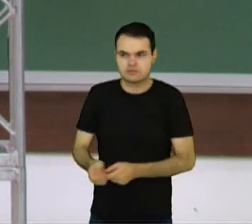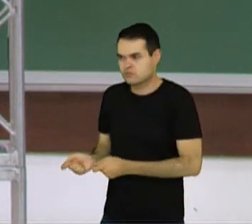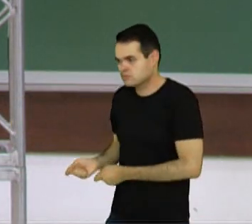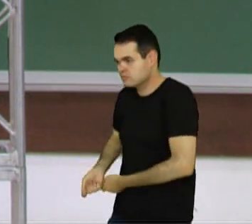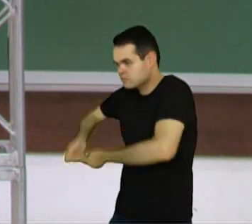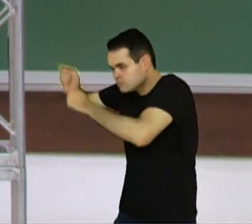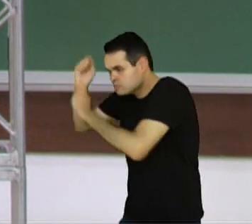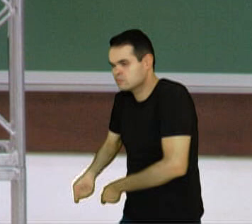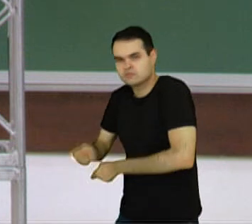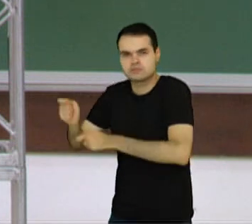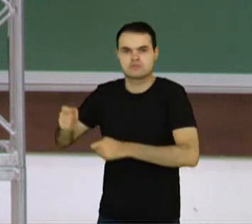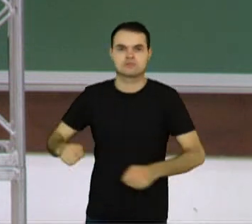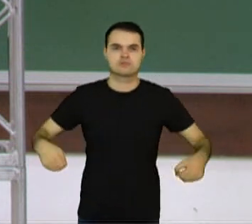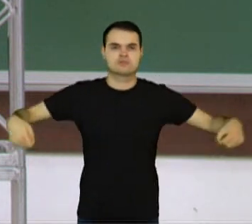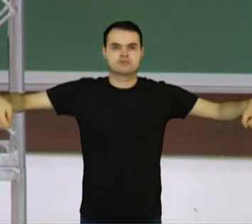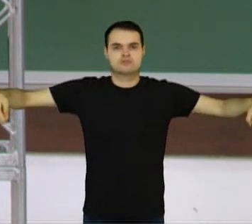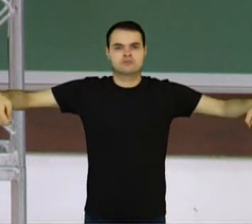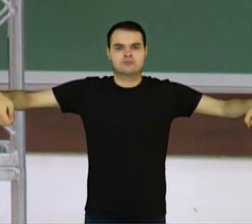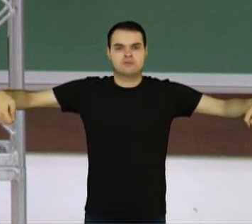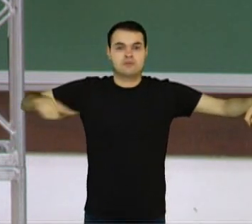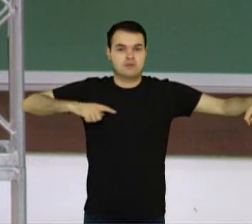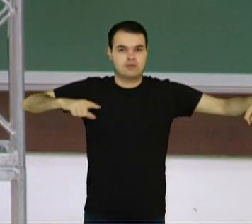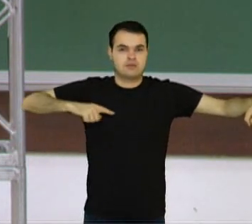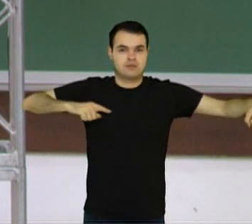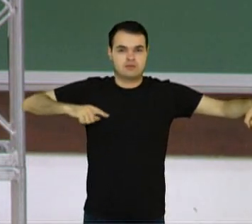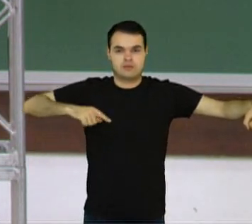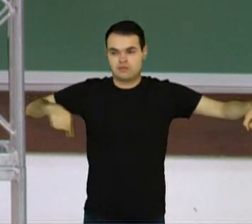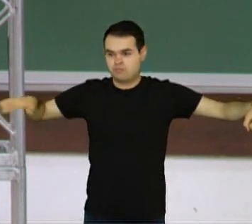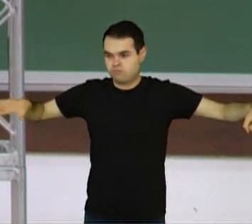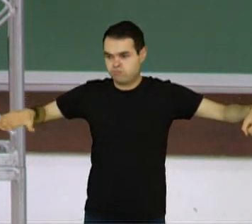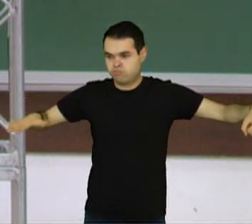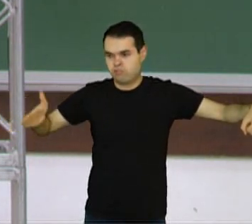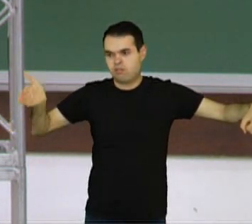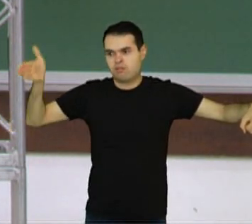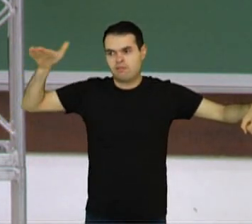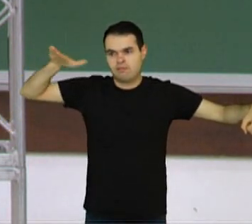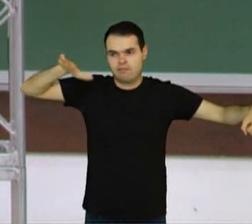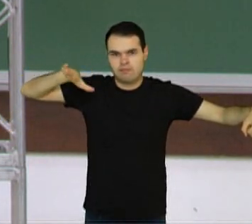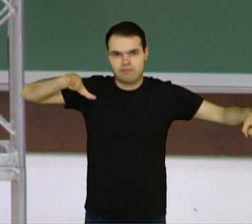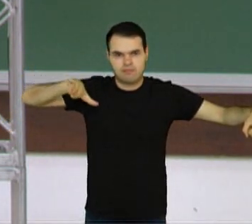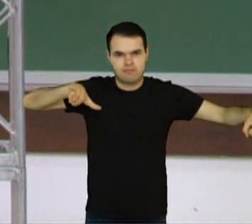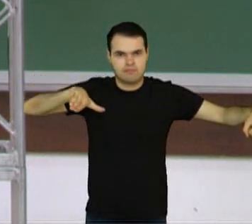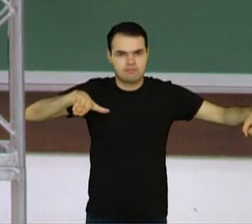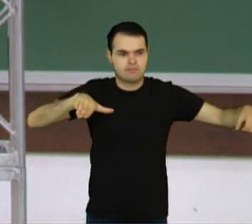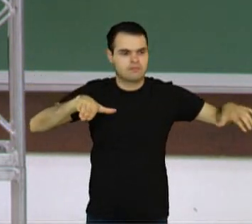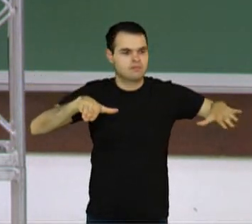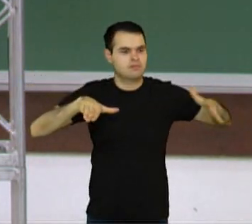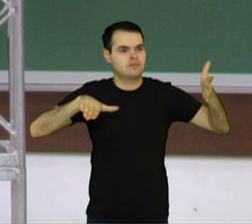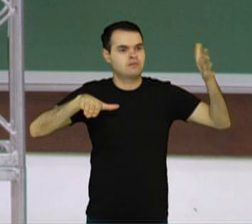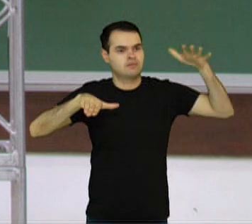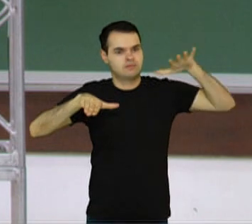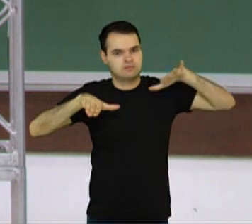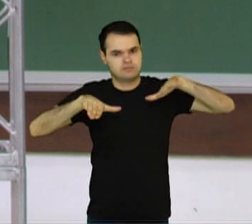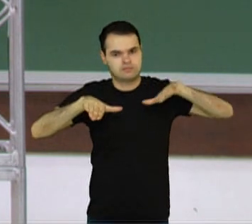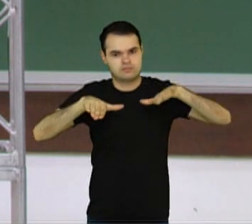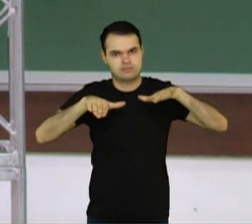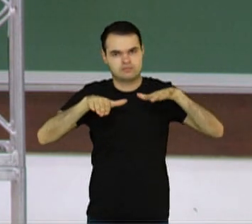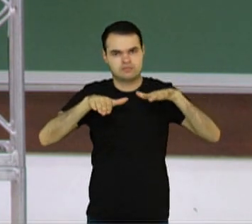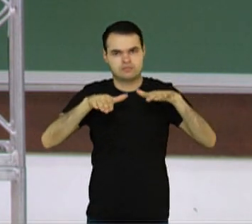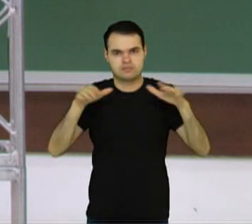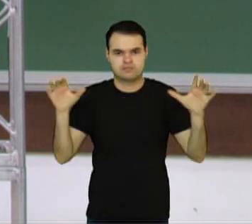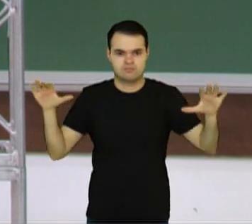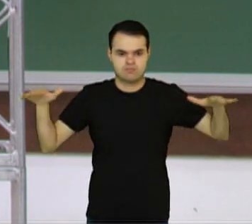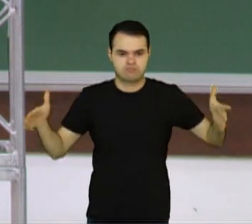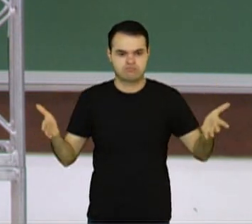deslocamento desse pulso de onda. Em um momento, seja próximo de um ou de outro, vai ter o